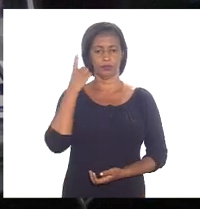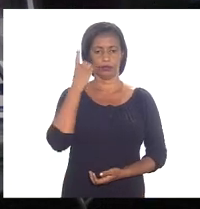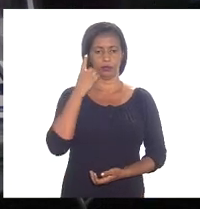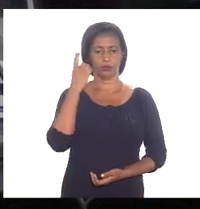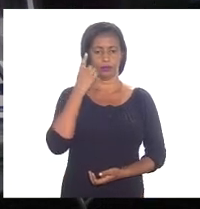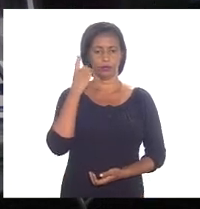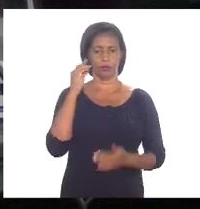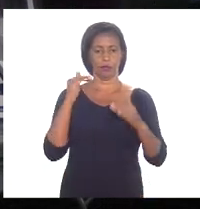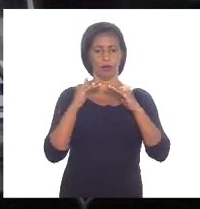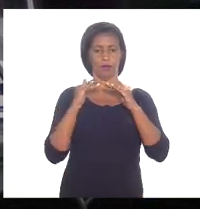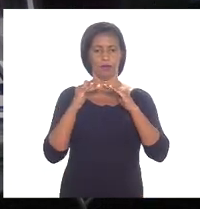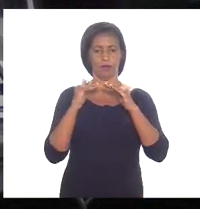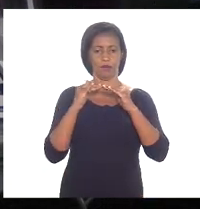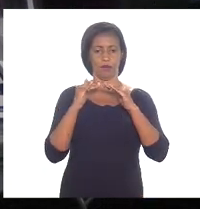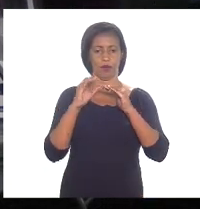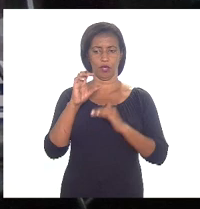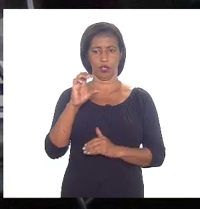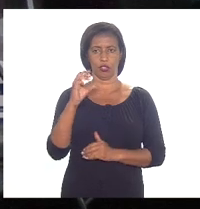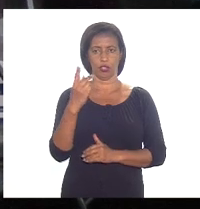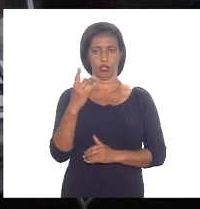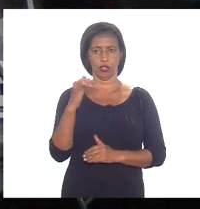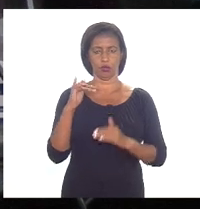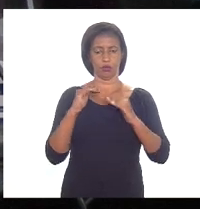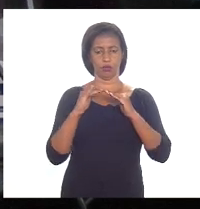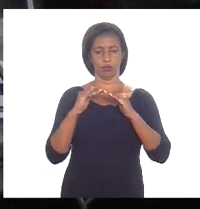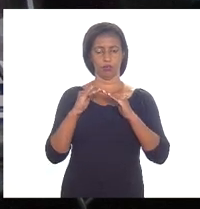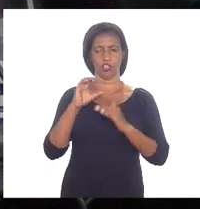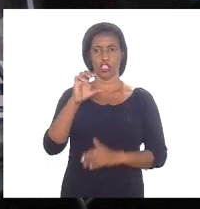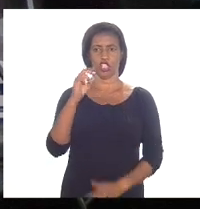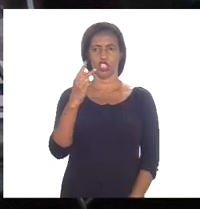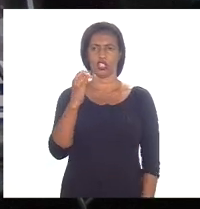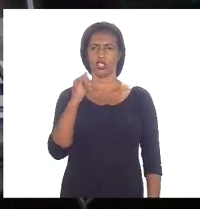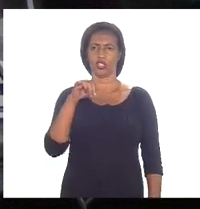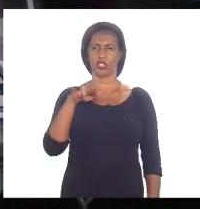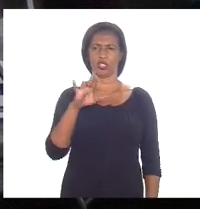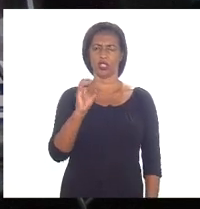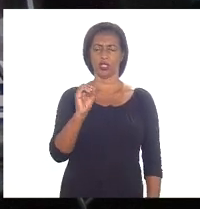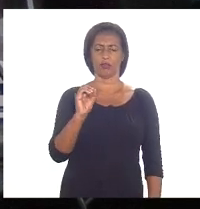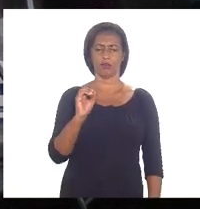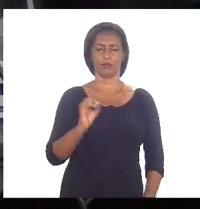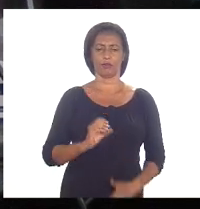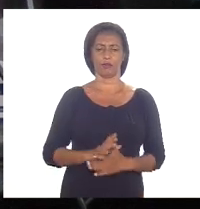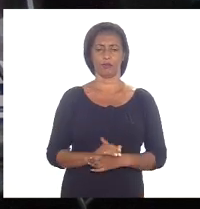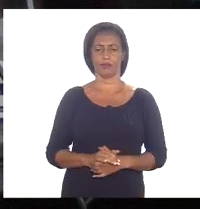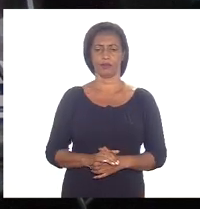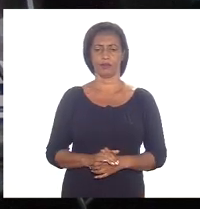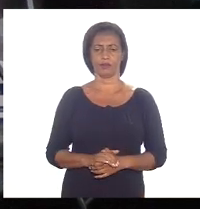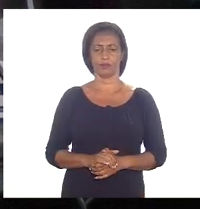Deputado favorável, deputado Chico Machado. Deputado Chiquinho da Mangueira.